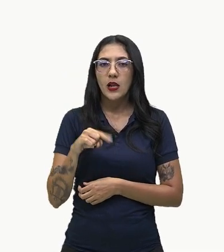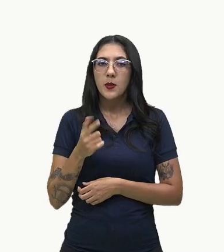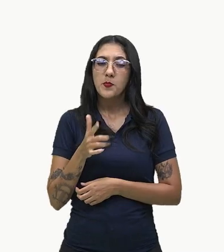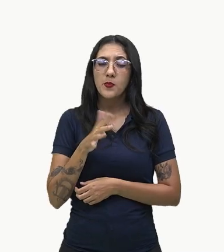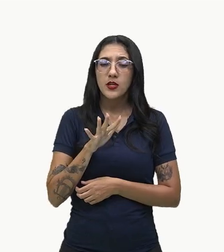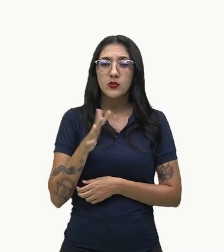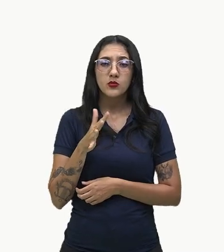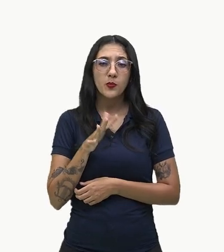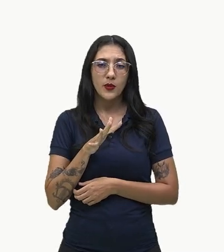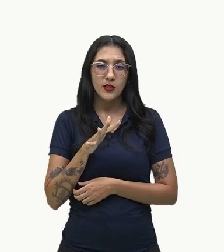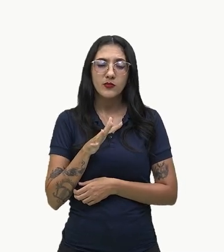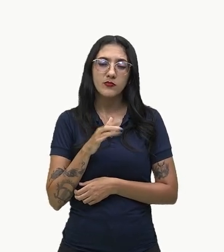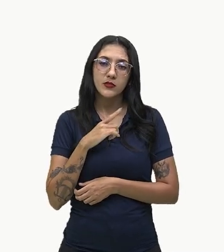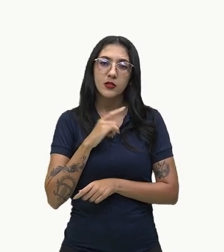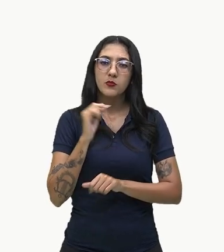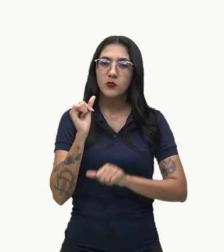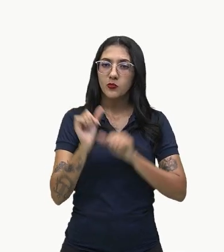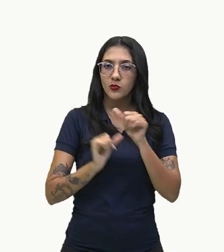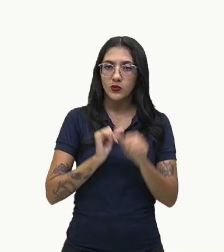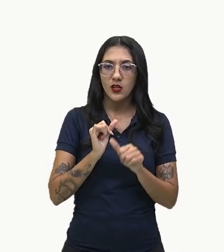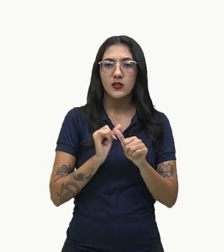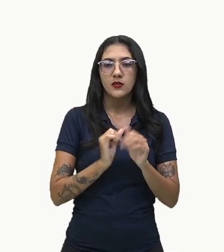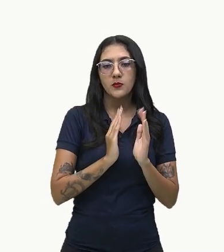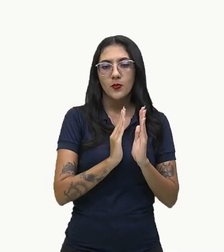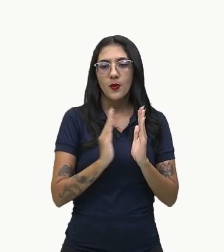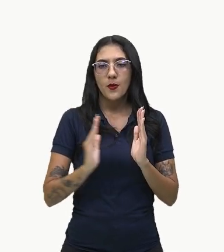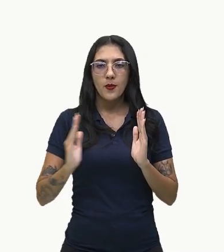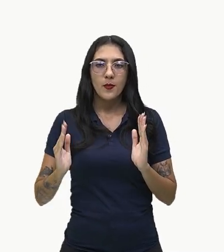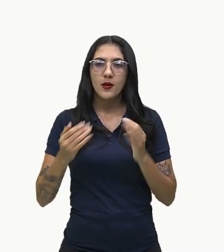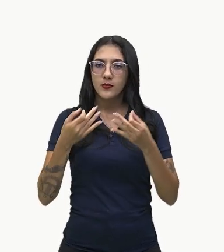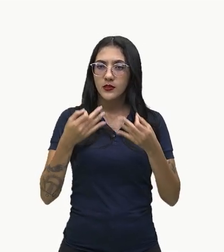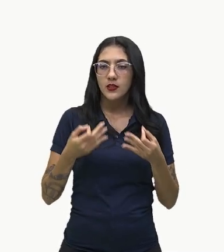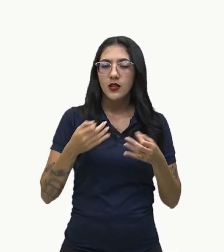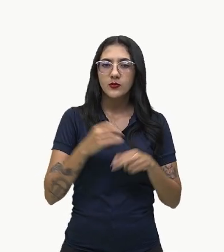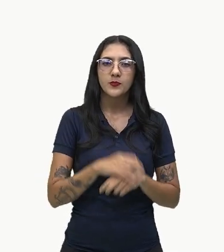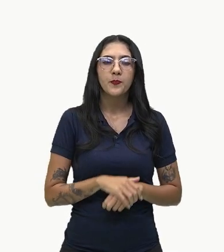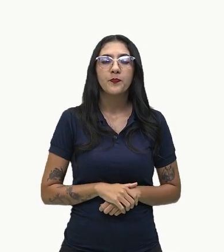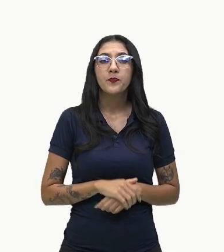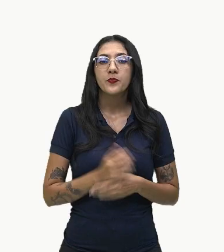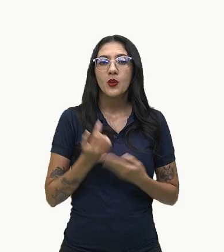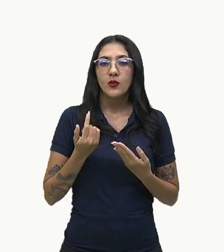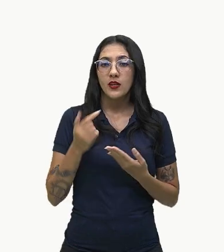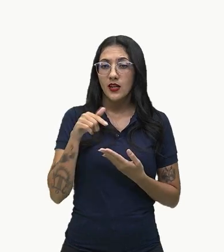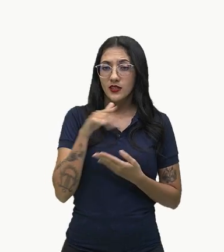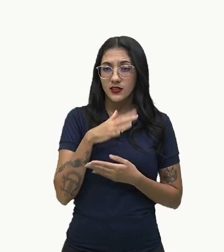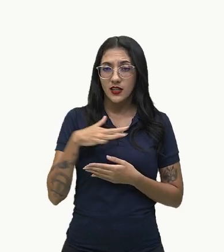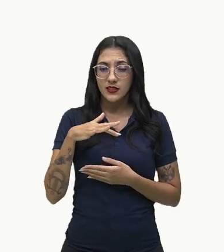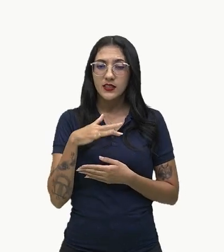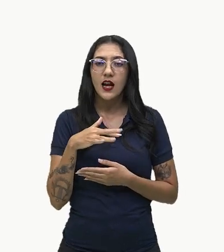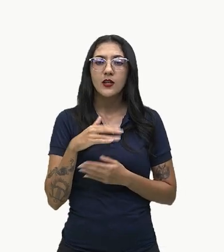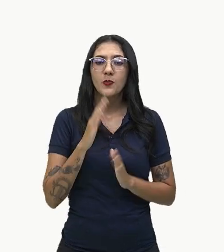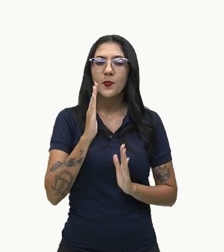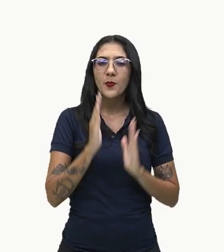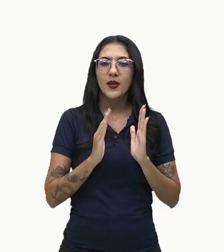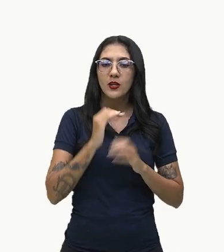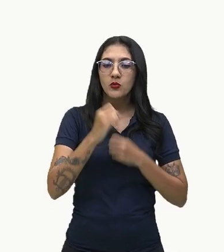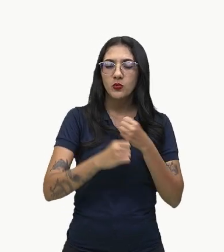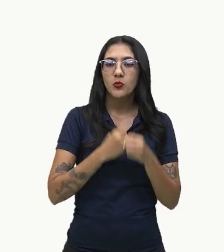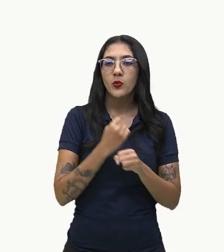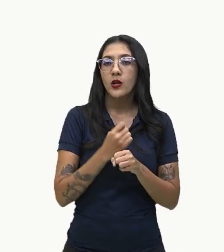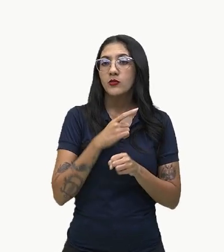amenas. E aí, nessas zonas, as estações do ano elas são bem